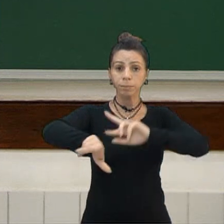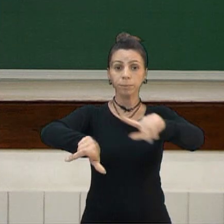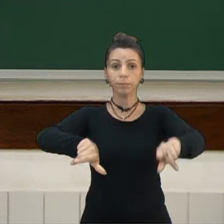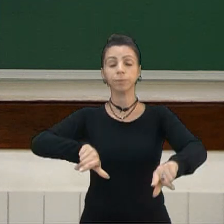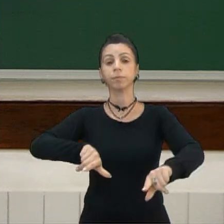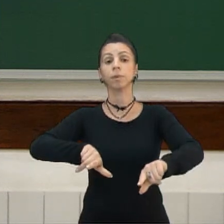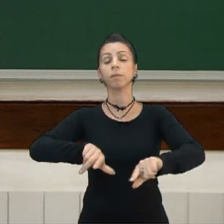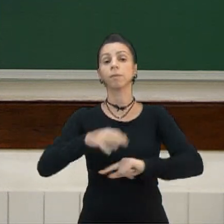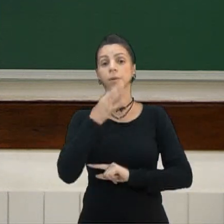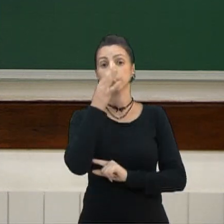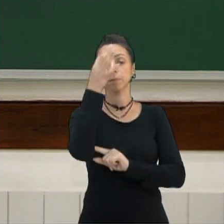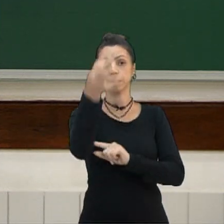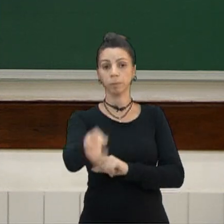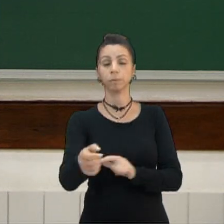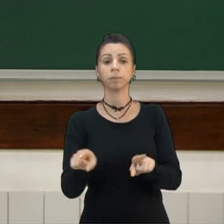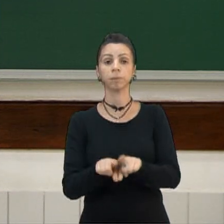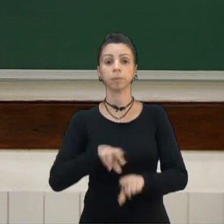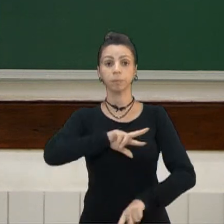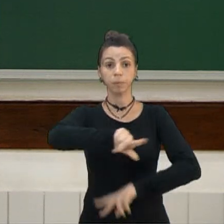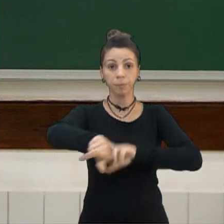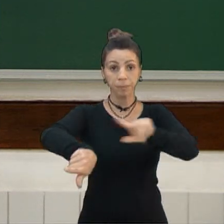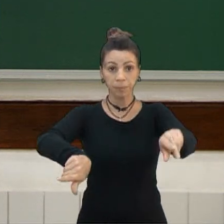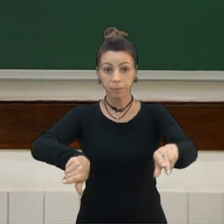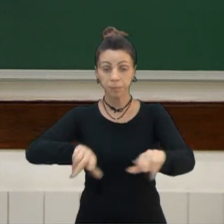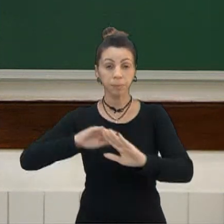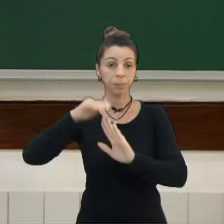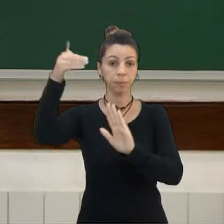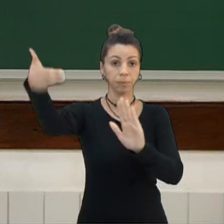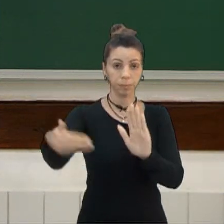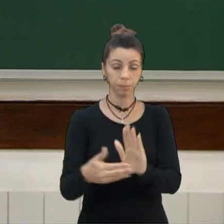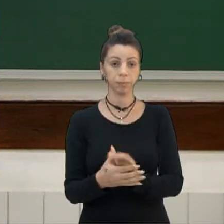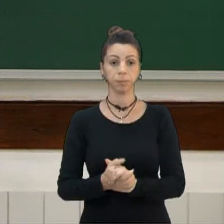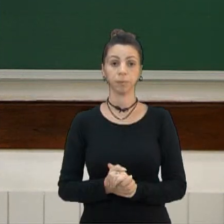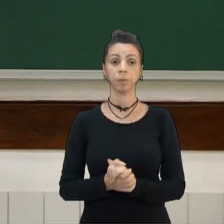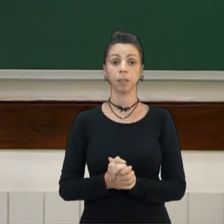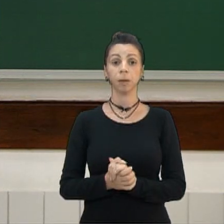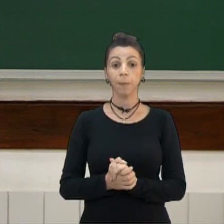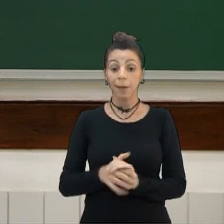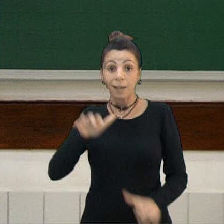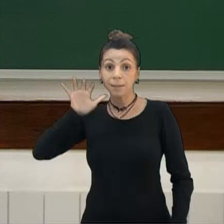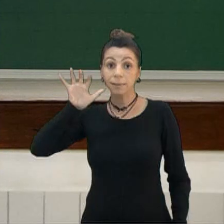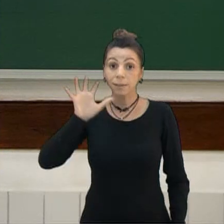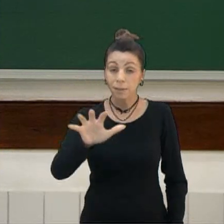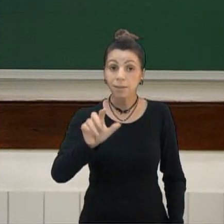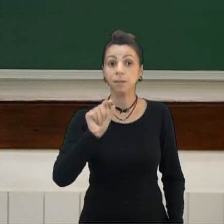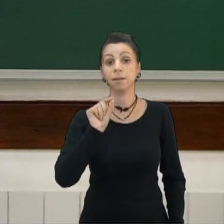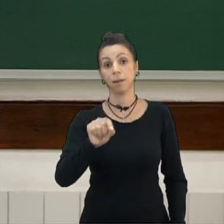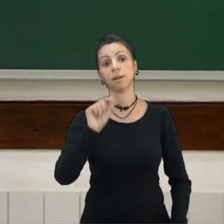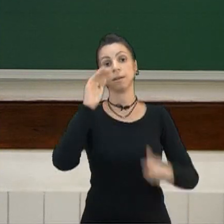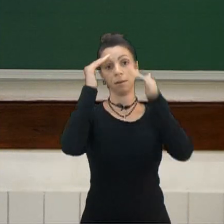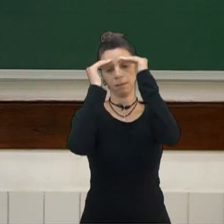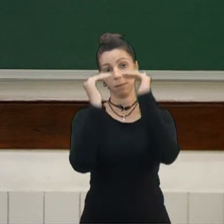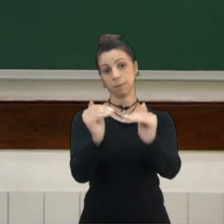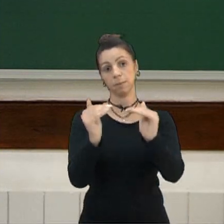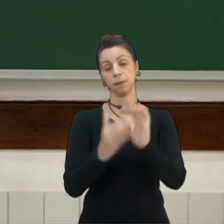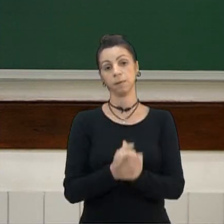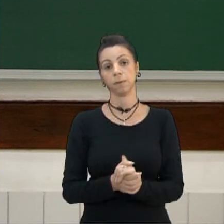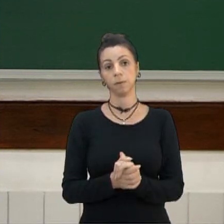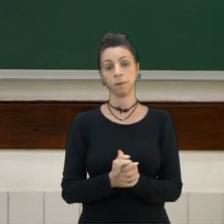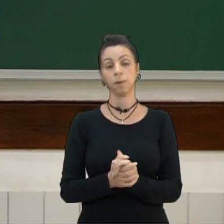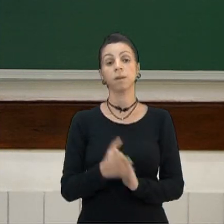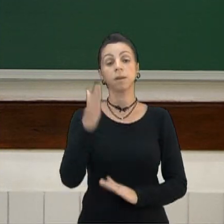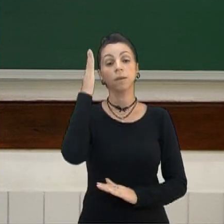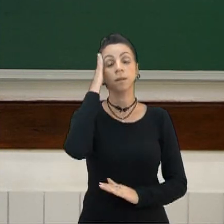de opiniões, a diversidade religiosa de todos, né? Porque isso é respeito, é você saber, né, conviver